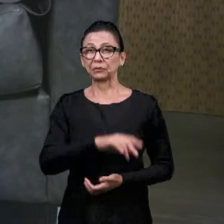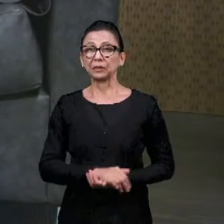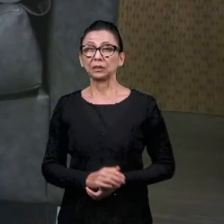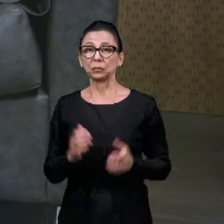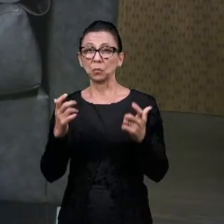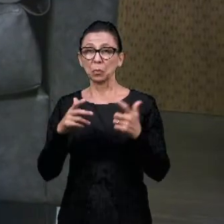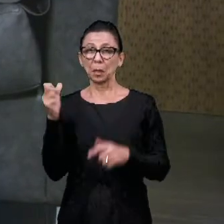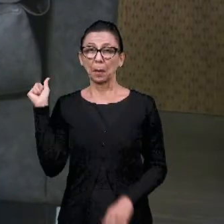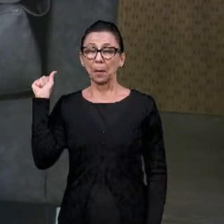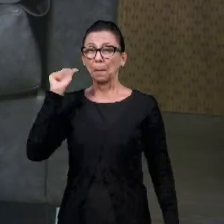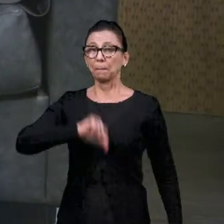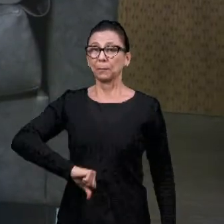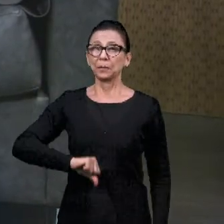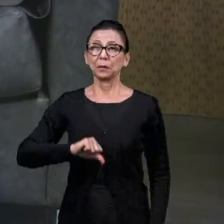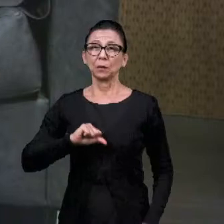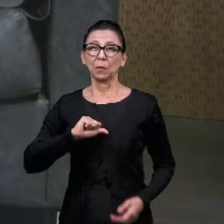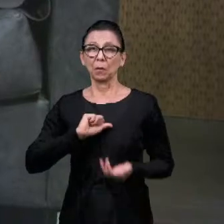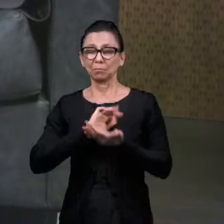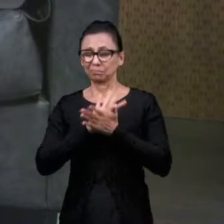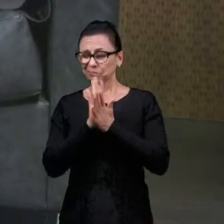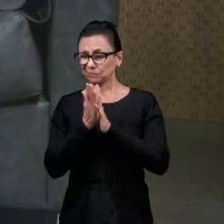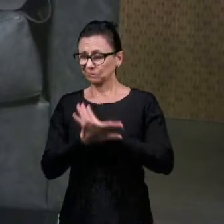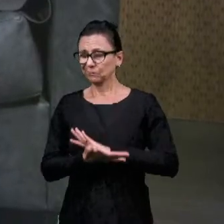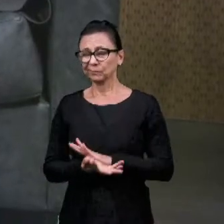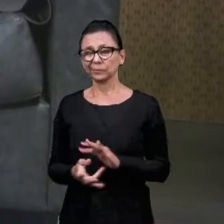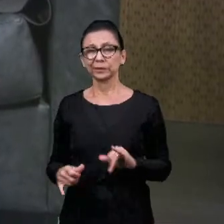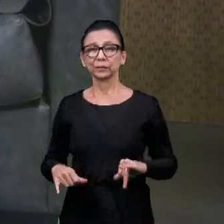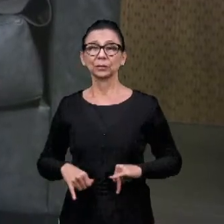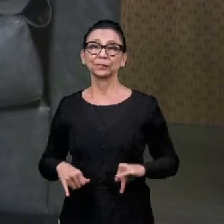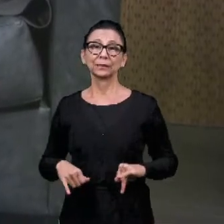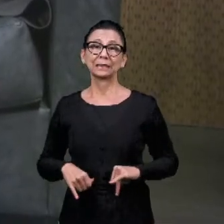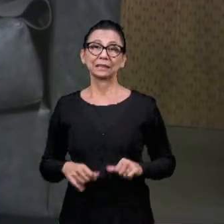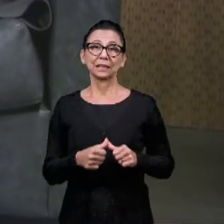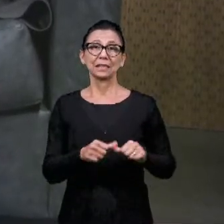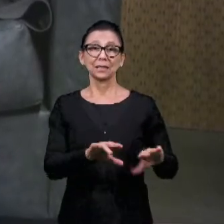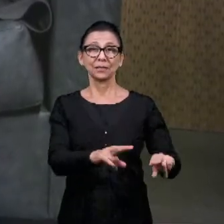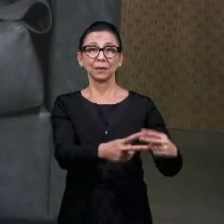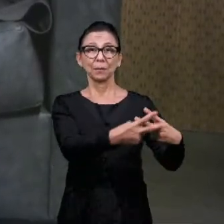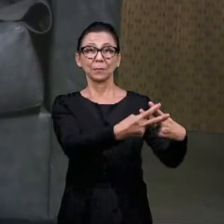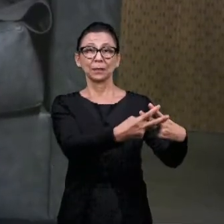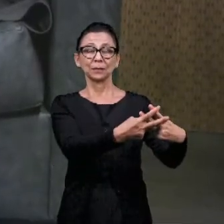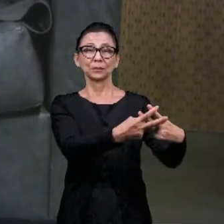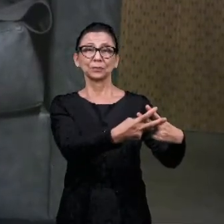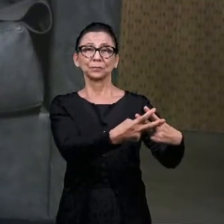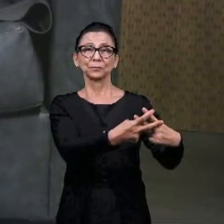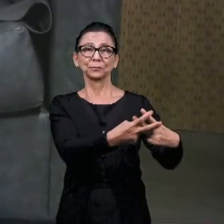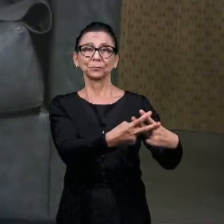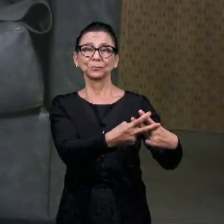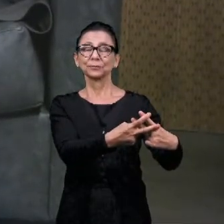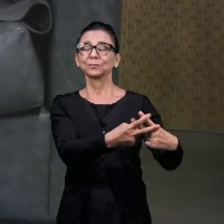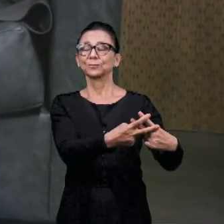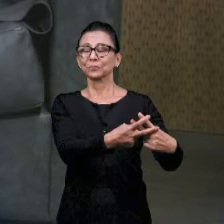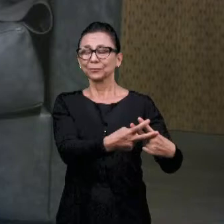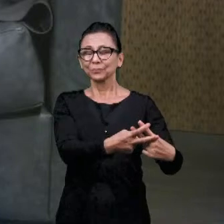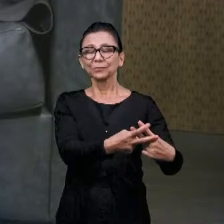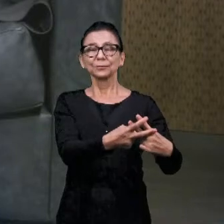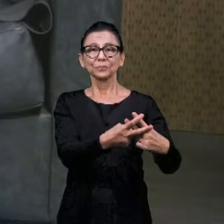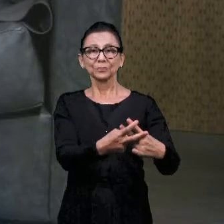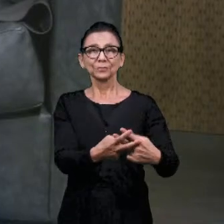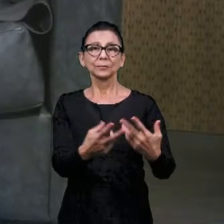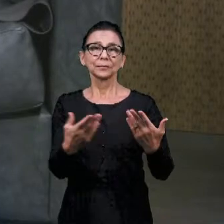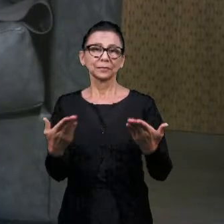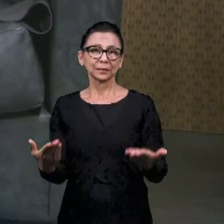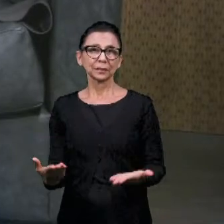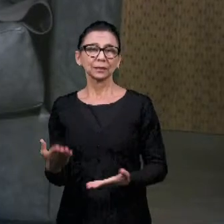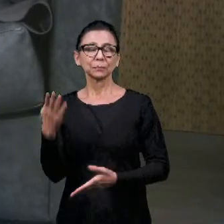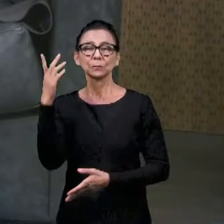humilhação, de maior sofrimento, do que o cárcere. E eles estavam no cárcere